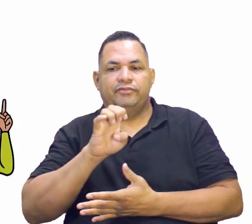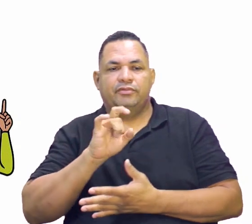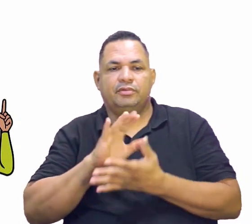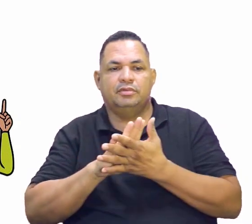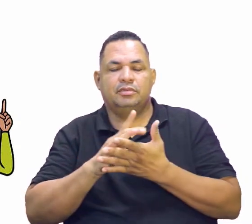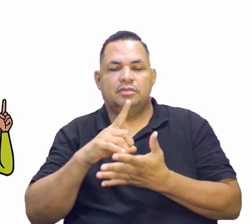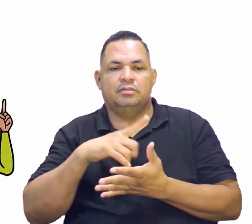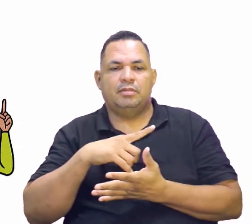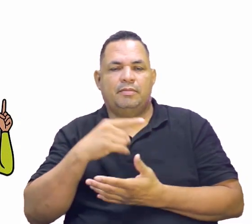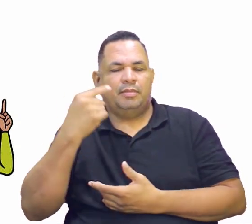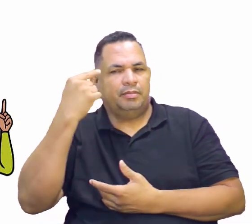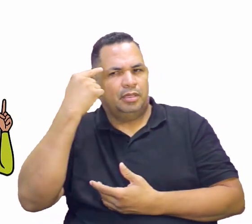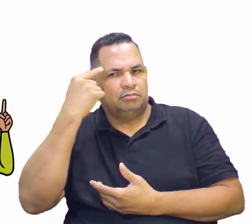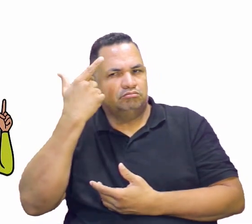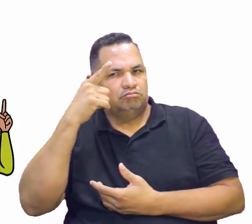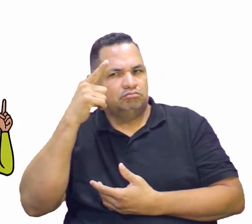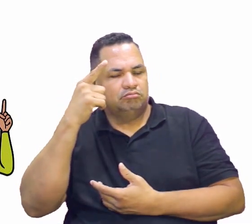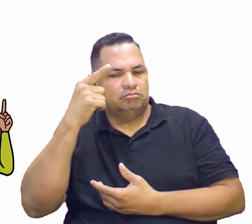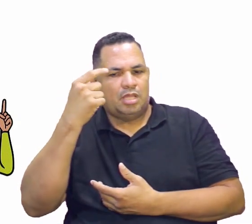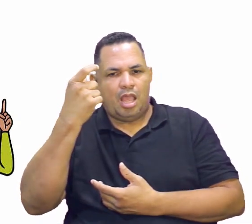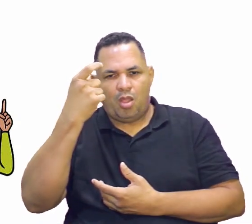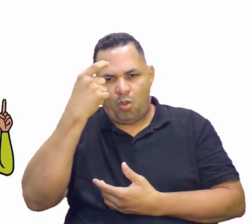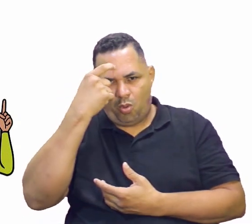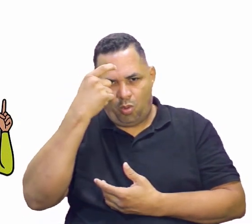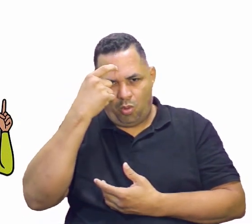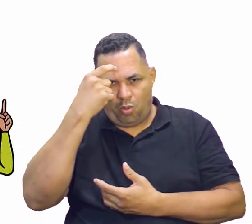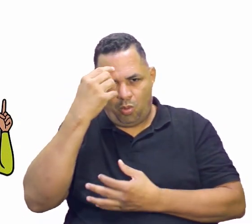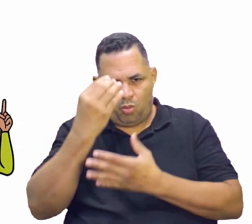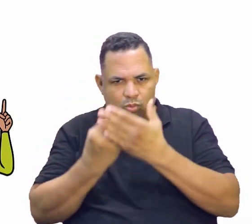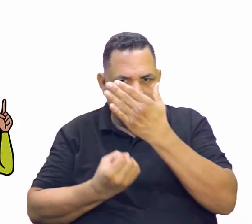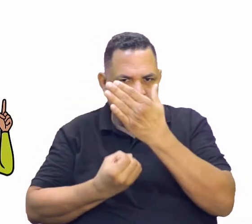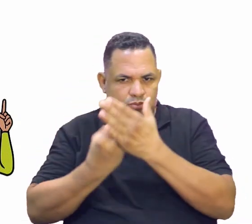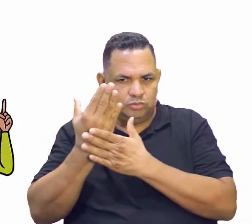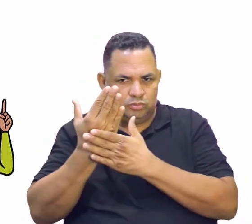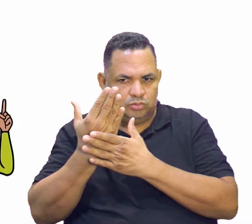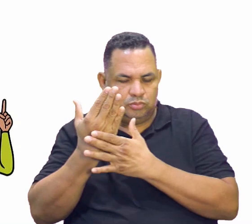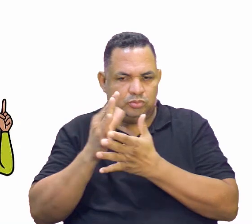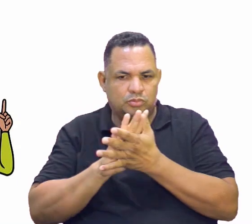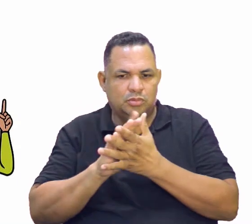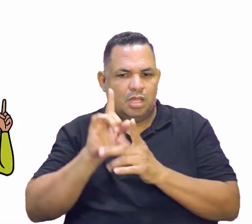do inconsciente na formação da atividade